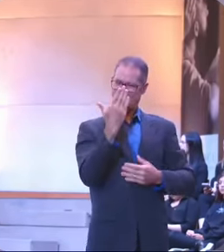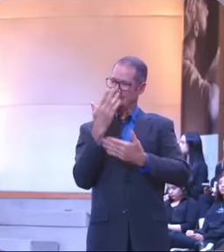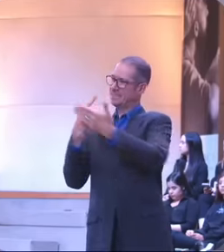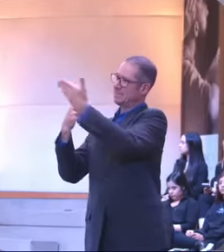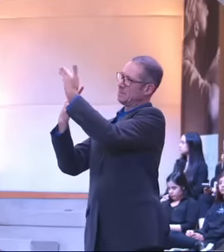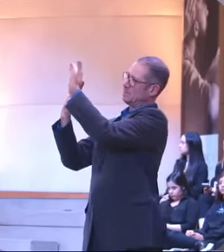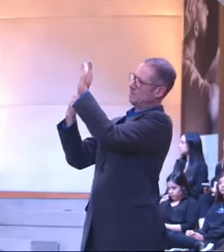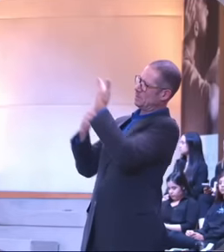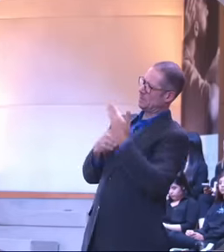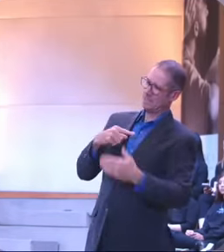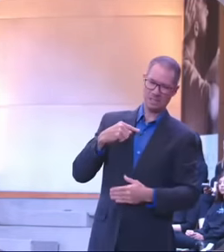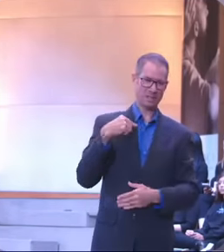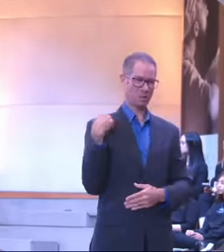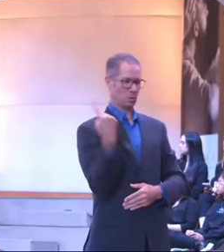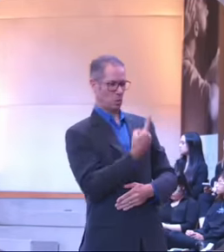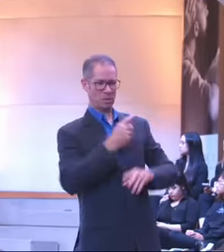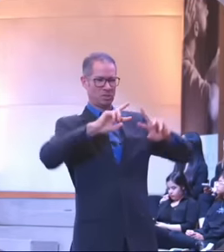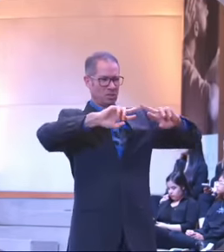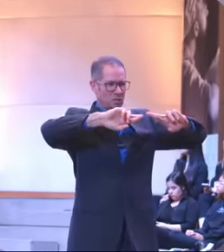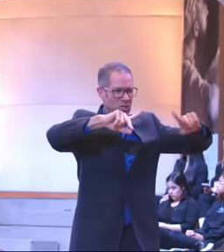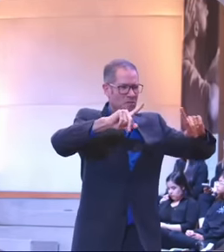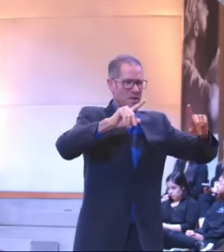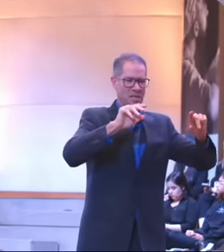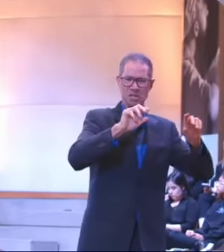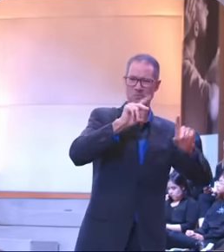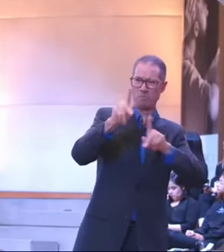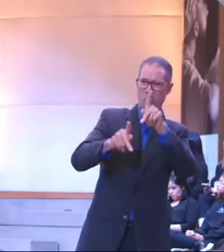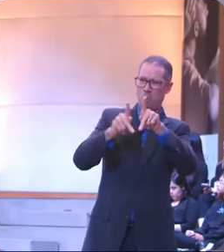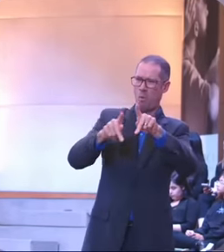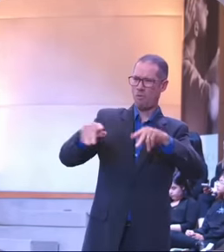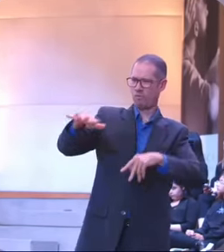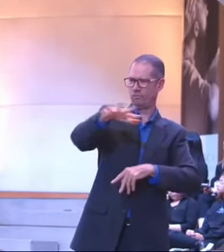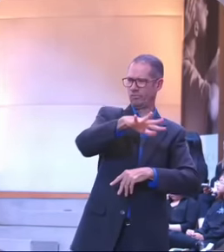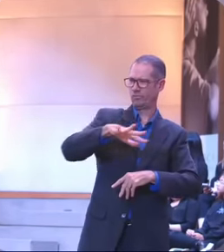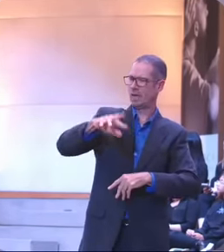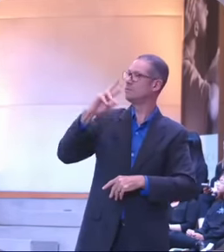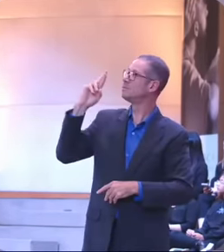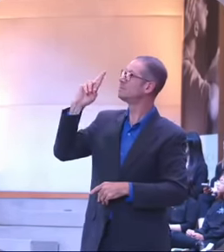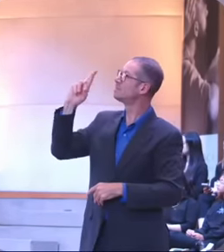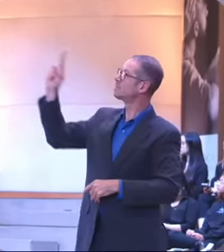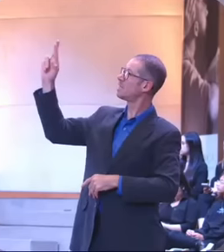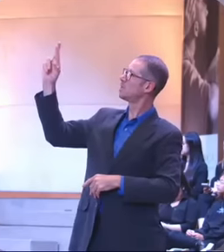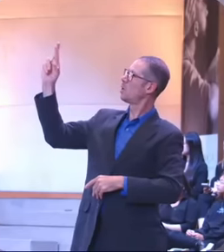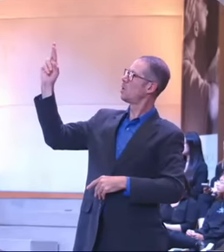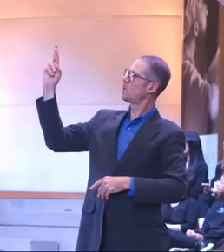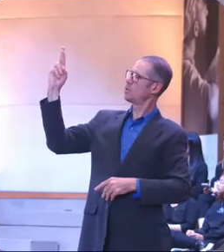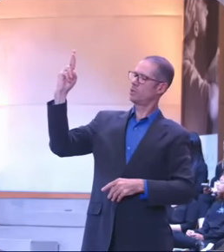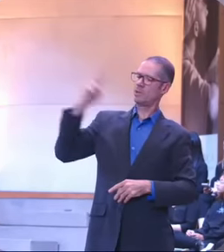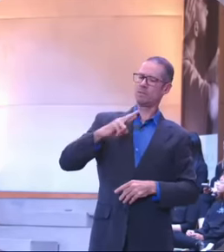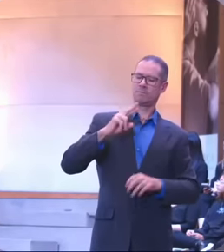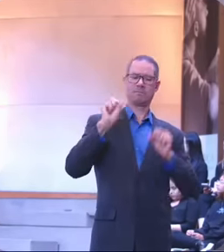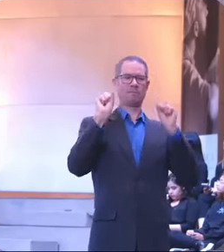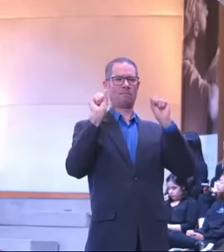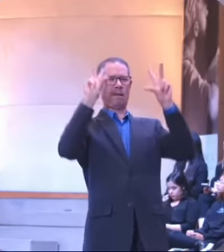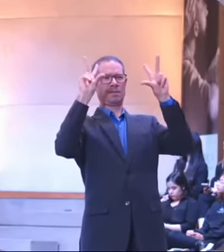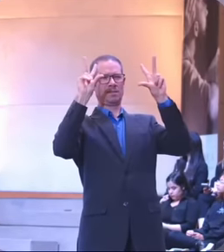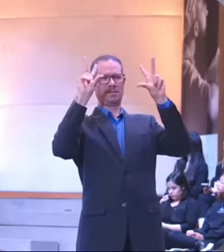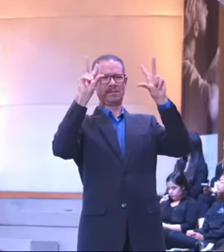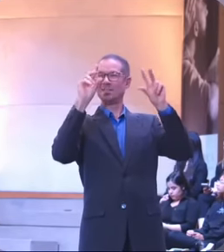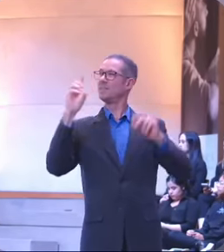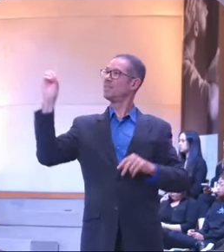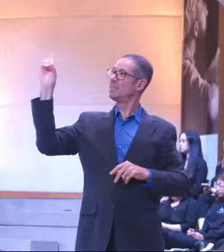que somos diferentes dos outros povos da terra. E o Senhor Deus disse a Moisés: